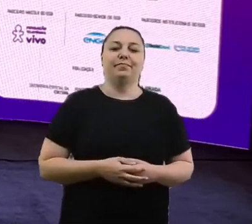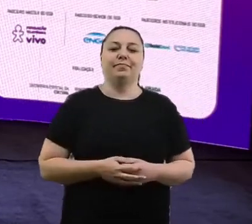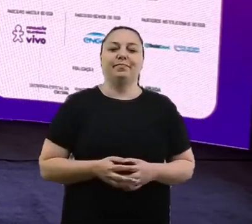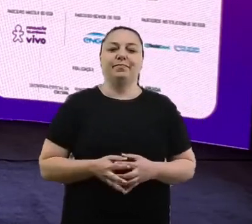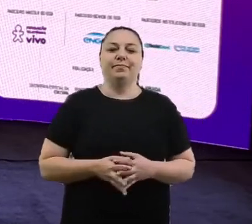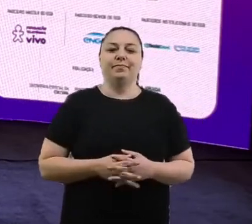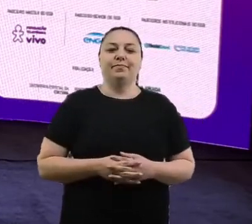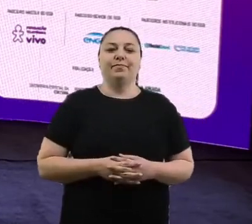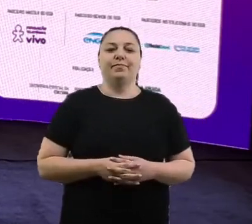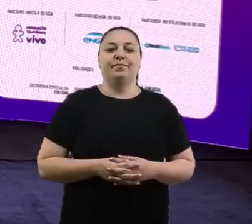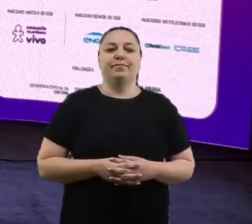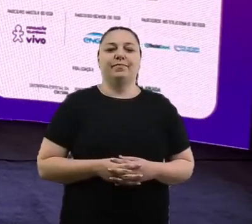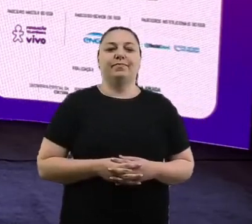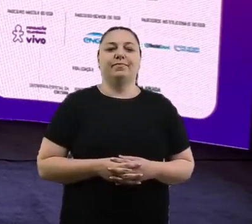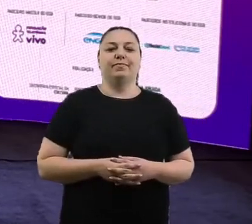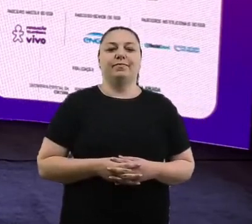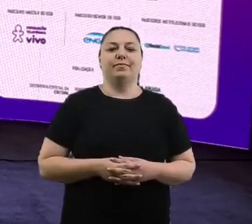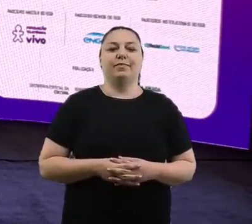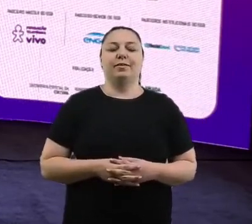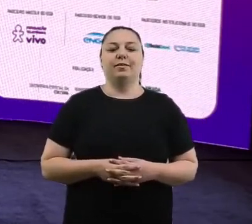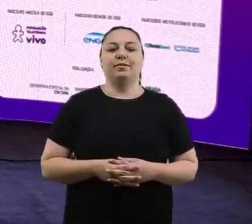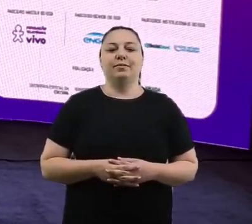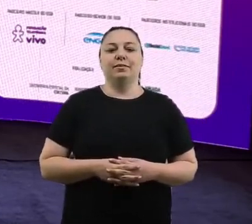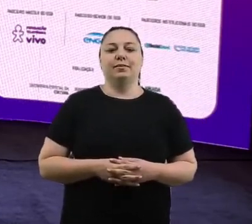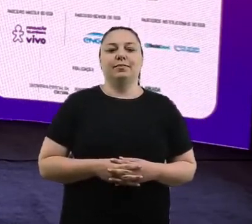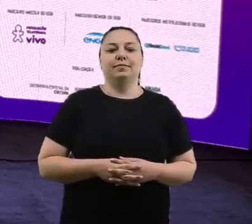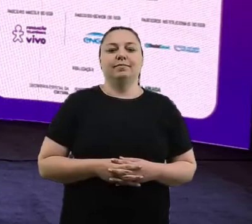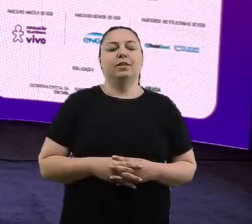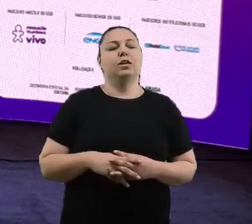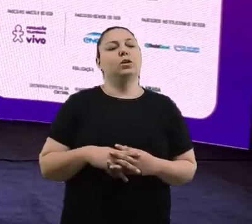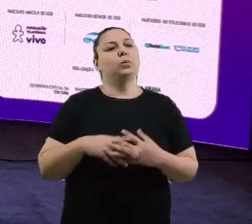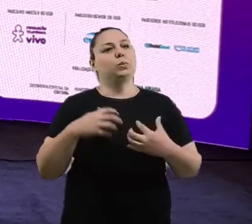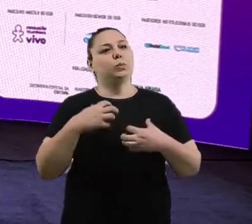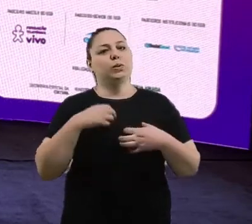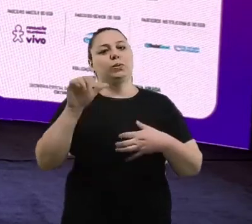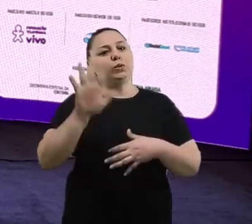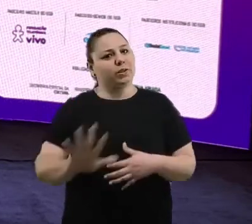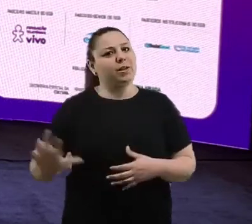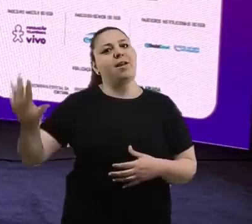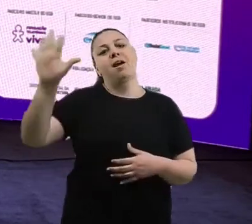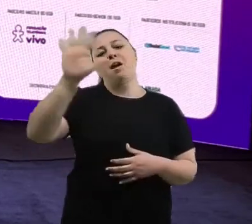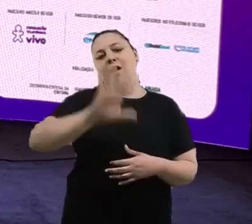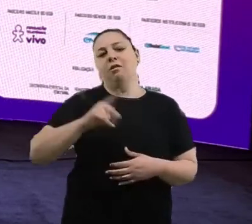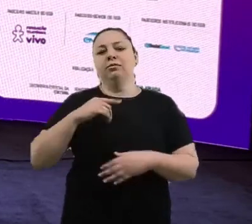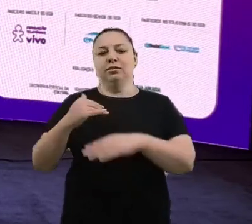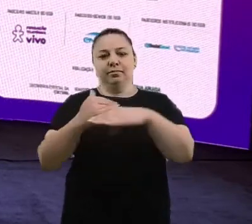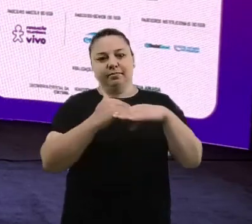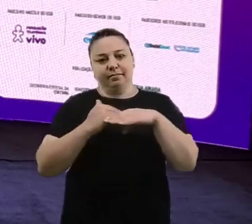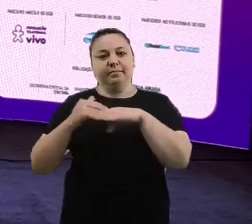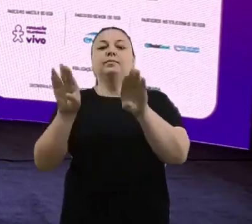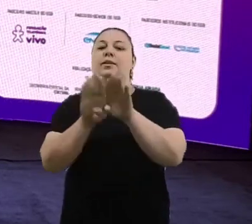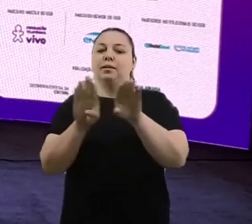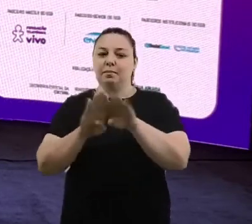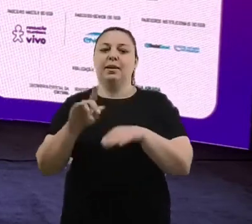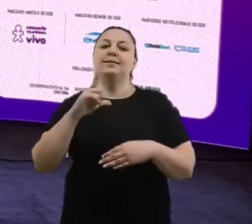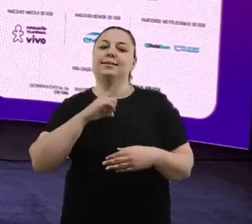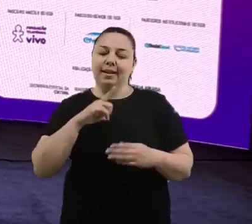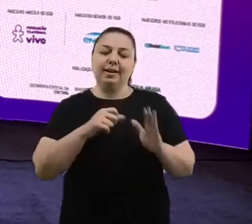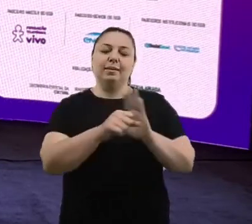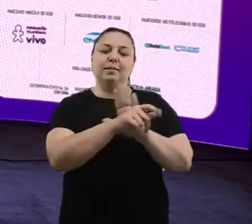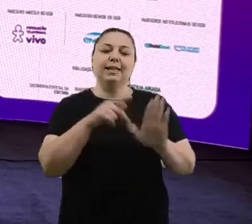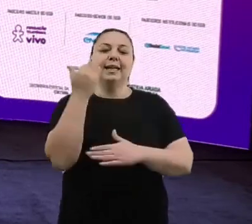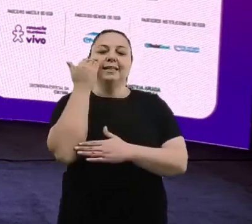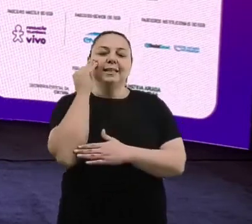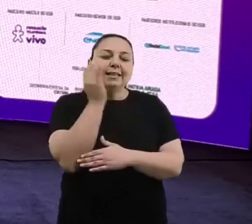então, assim, tem aquilo que é geral, que é padrão, e aquilo que é para cada pessoa. Então, quanto mais a máquina vai